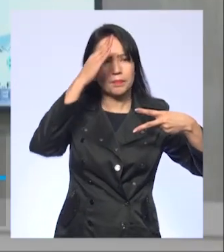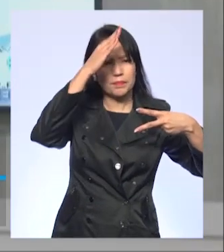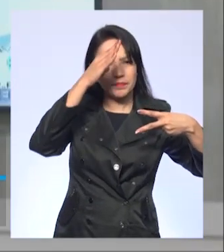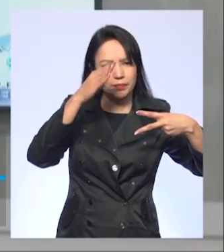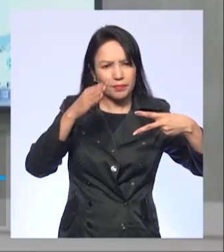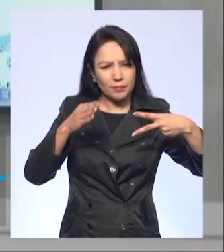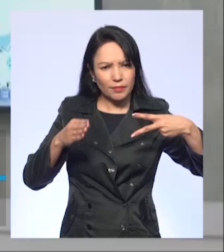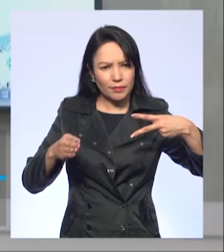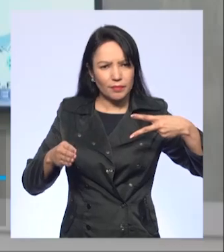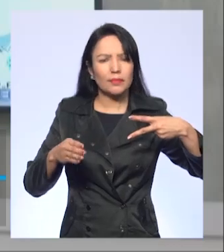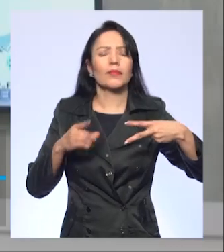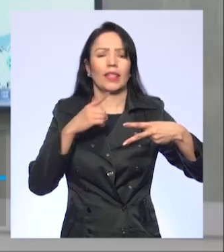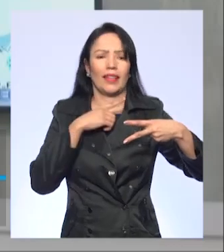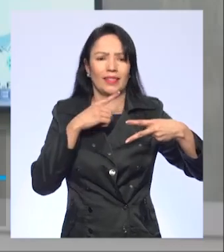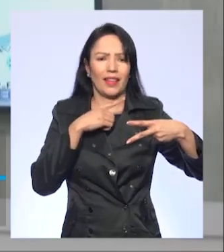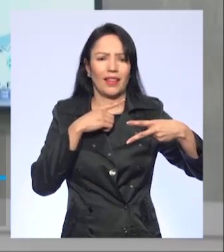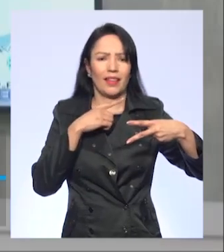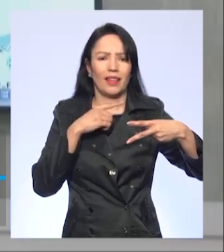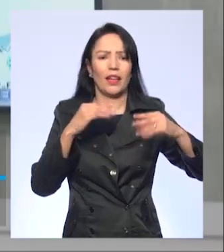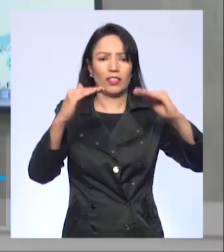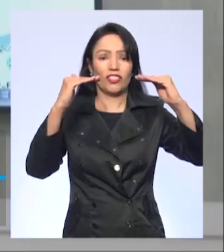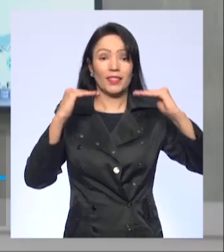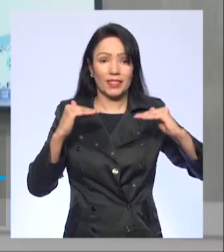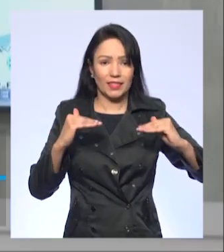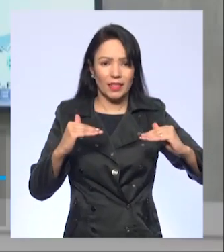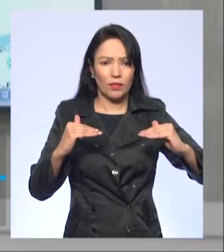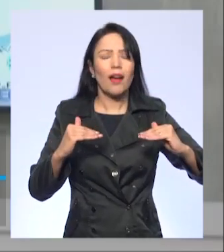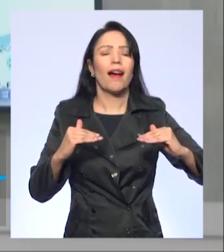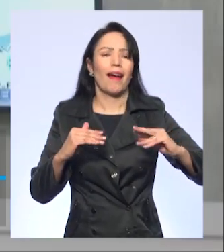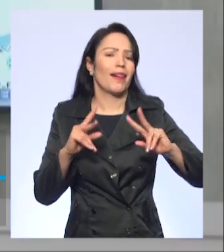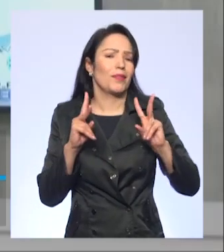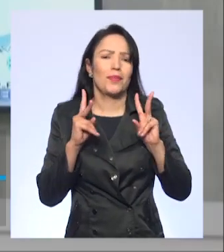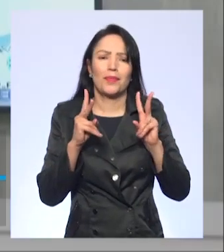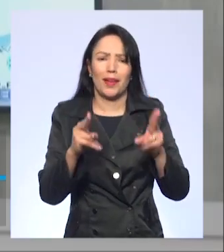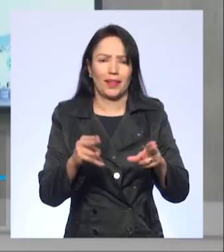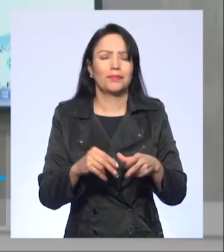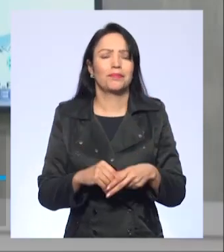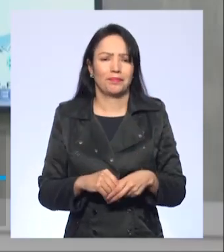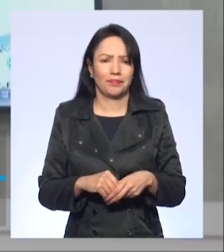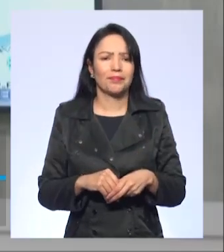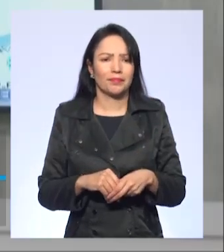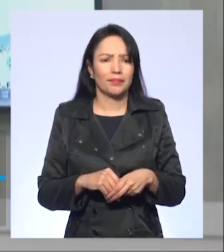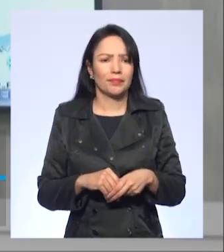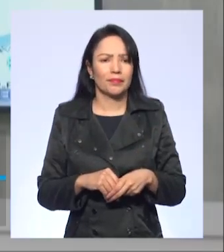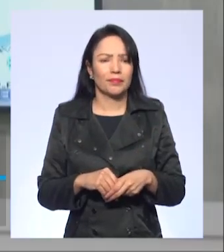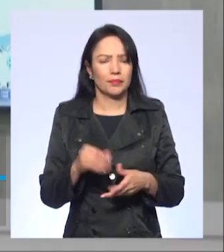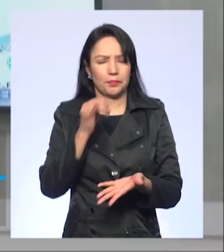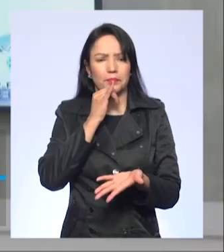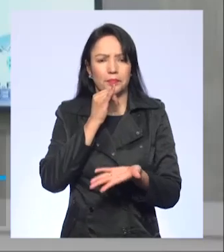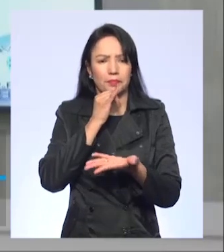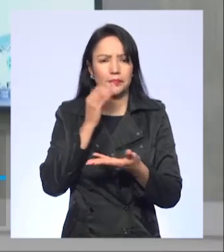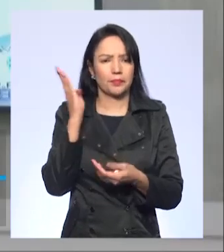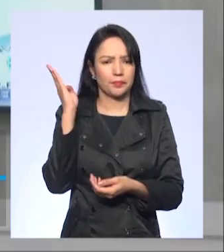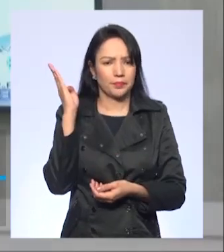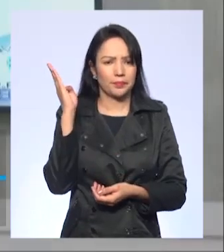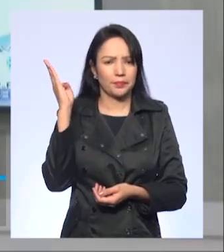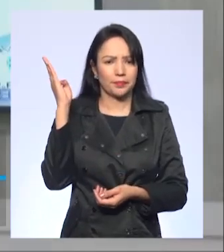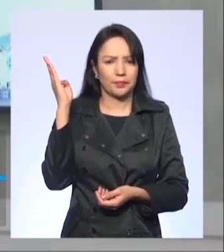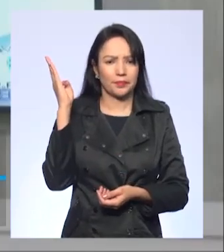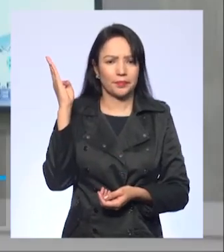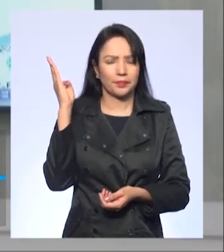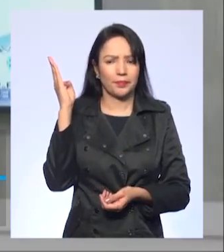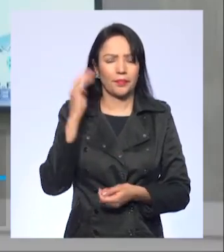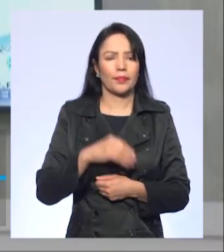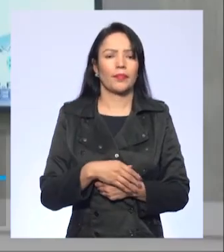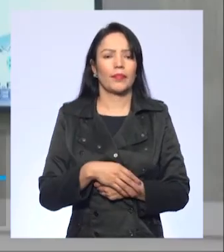entre segmentos que você escolheu é igual à divisão dos seus segmentos correspondentes. Vou te mostrar um outro exemplo, e para isso nós vamos para a tela